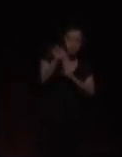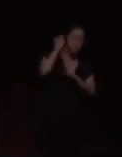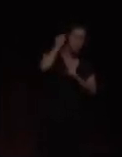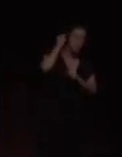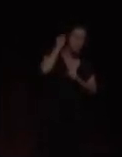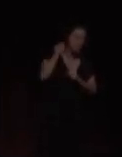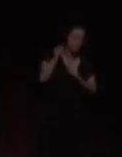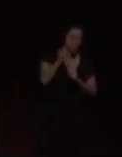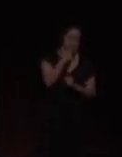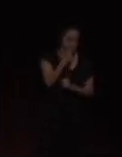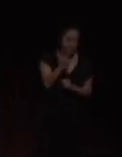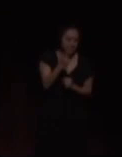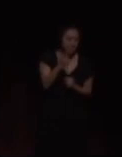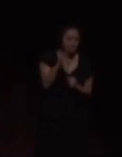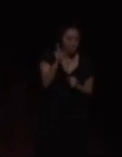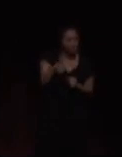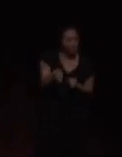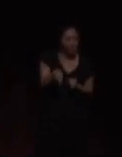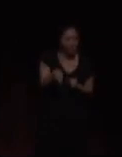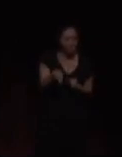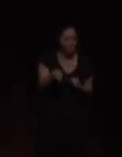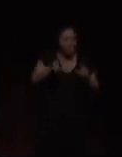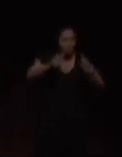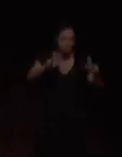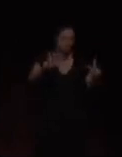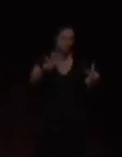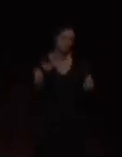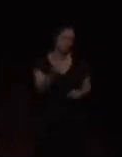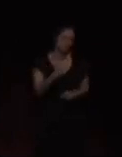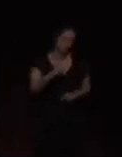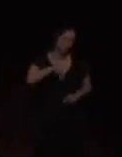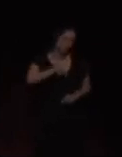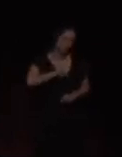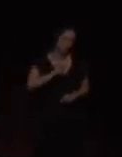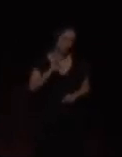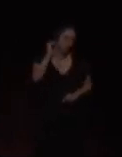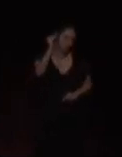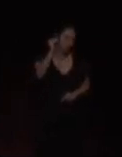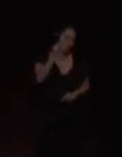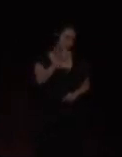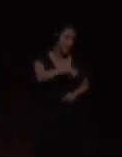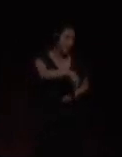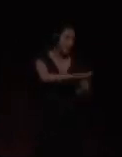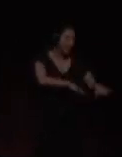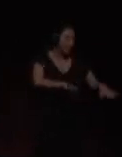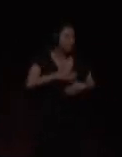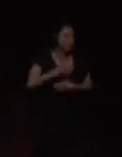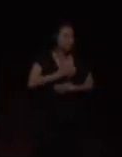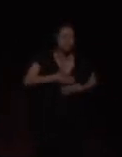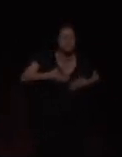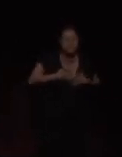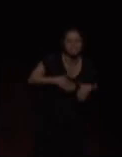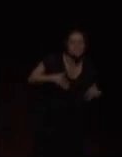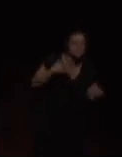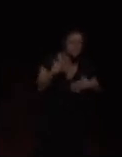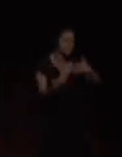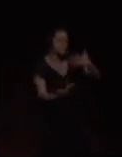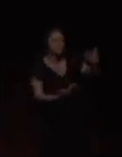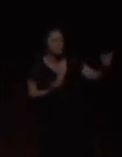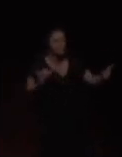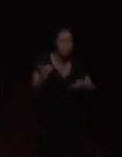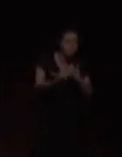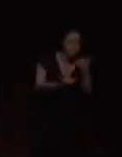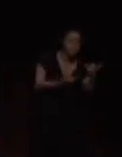crianças não é como para a gente um prazer posterior à